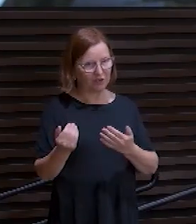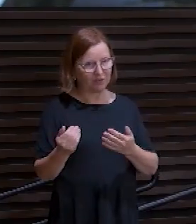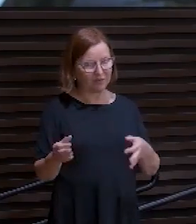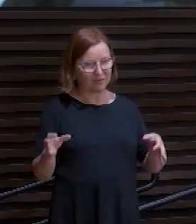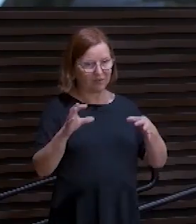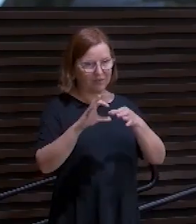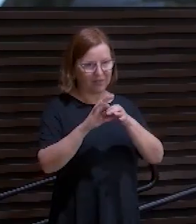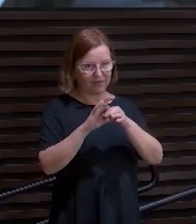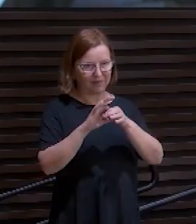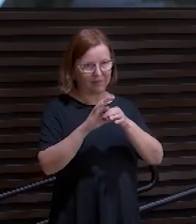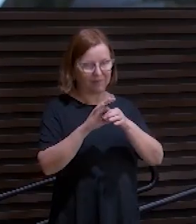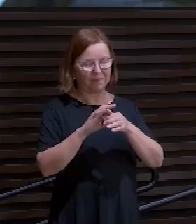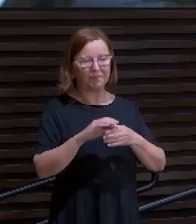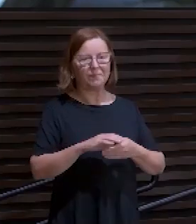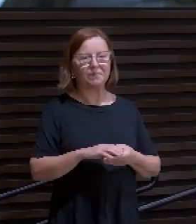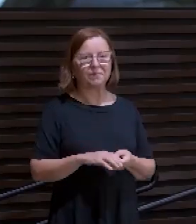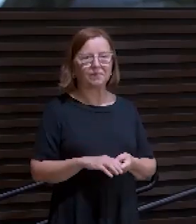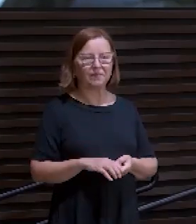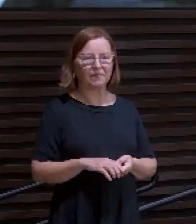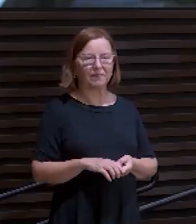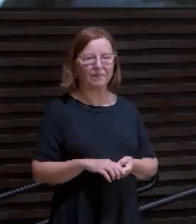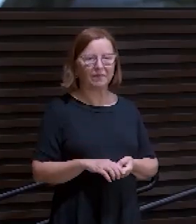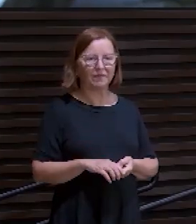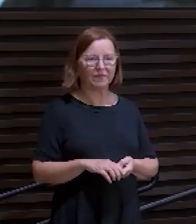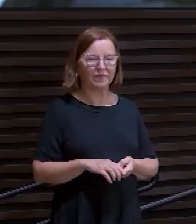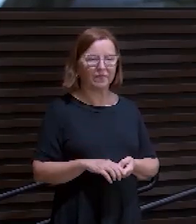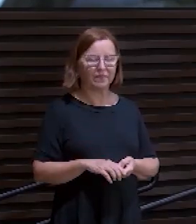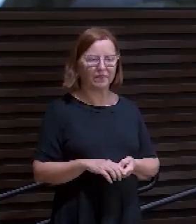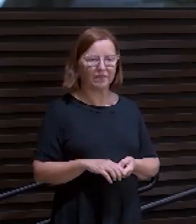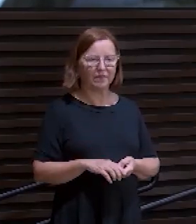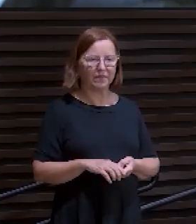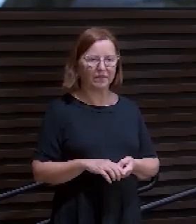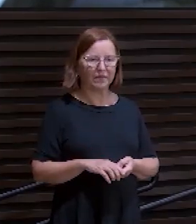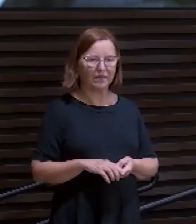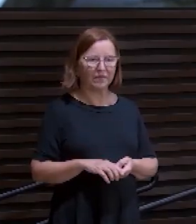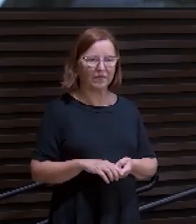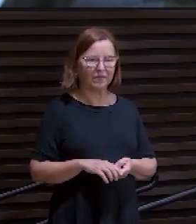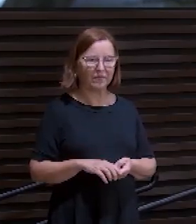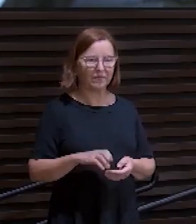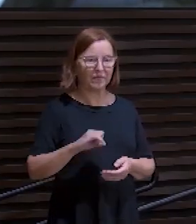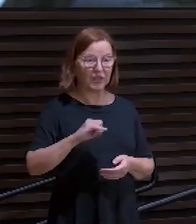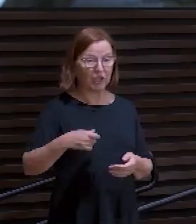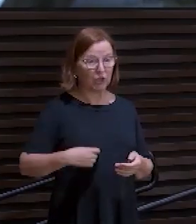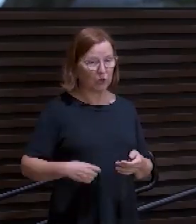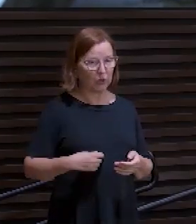Busca aqueles que você, ao longo da vida, se afastou.